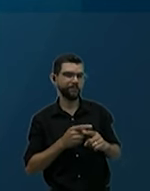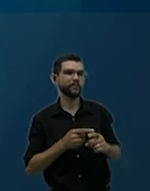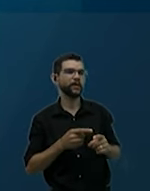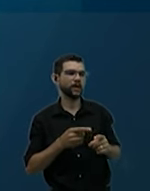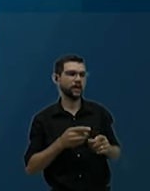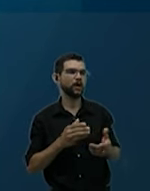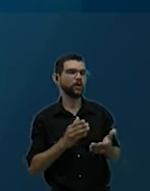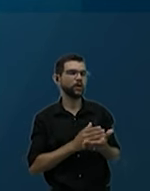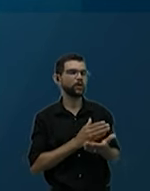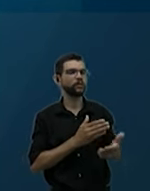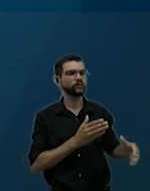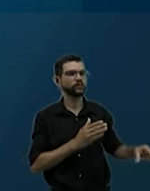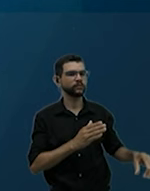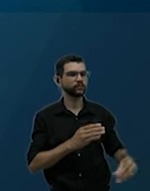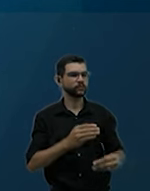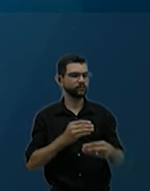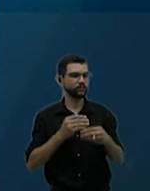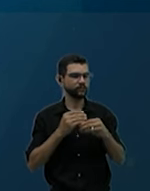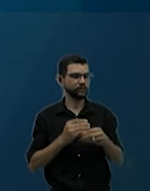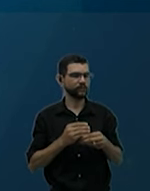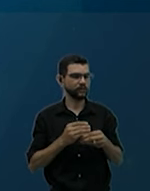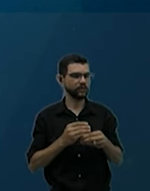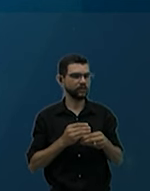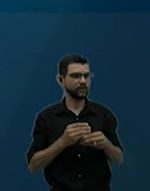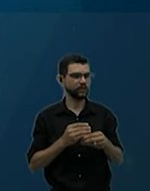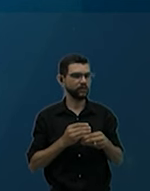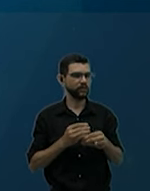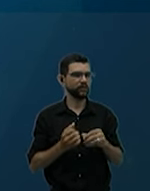agora, recentemente, em 2023,